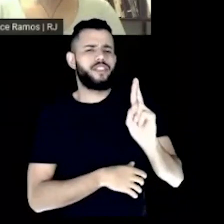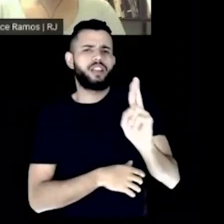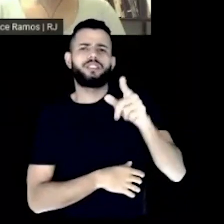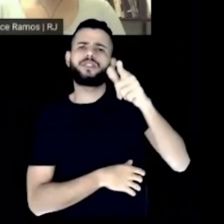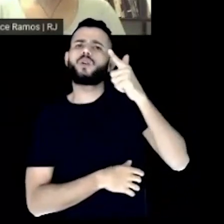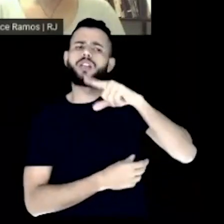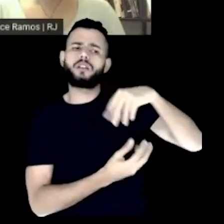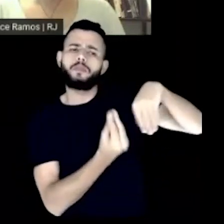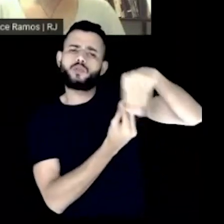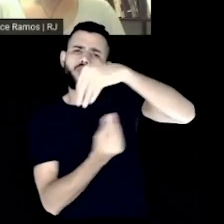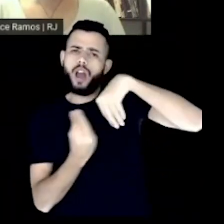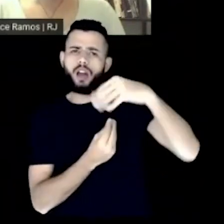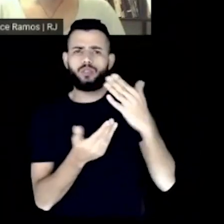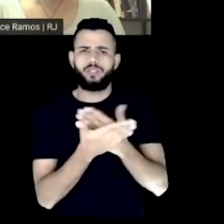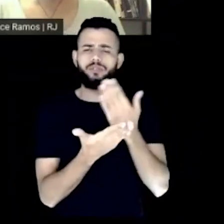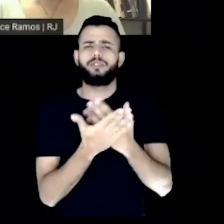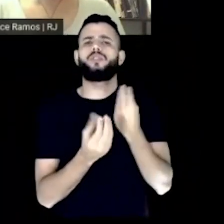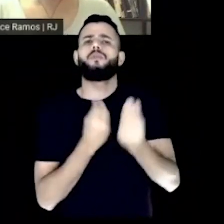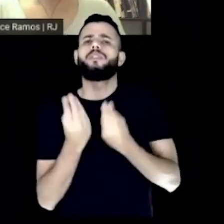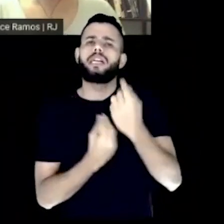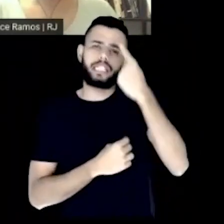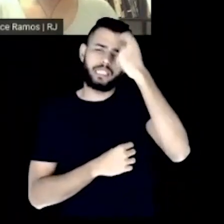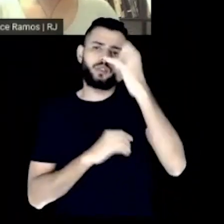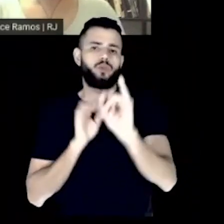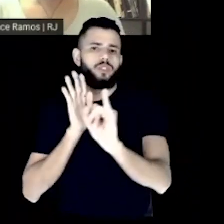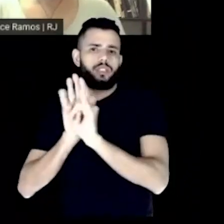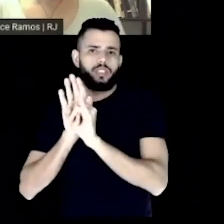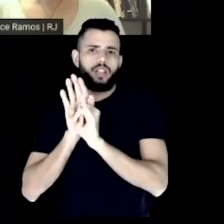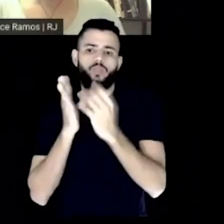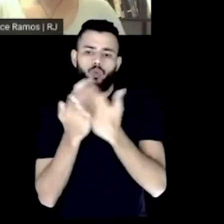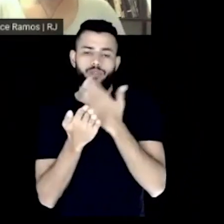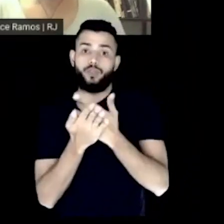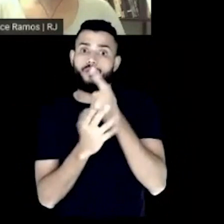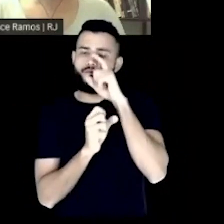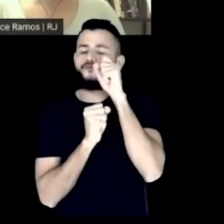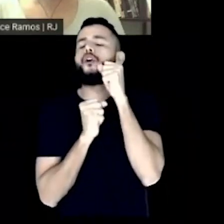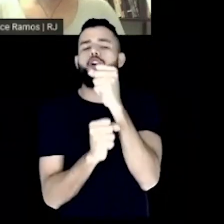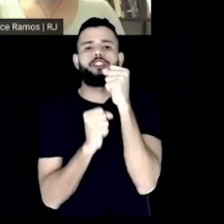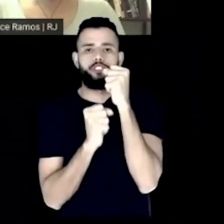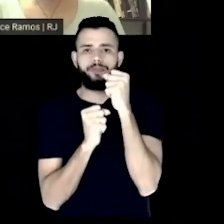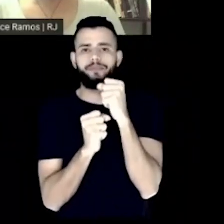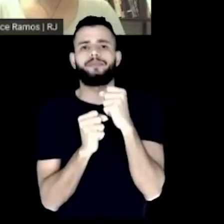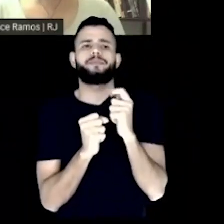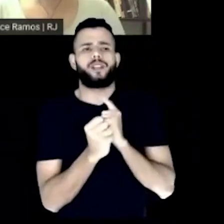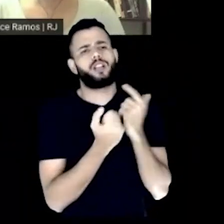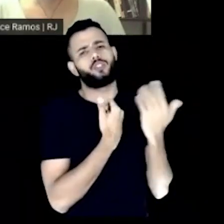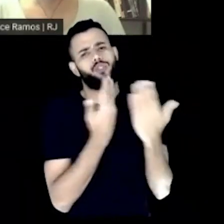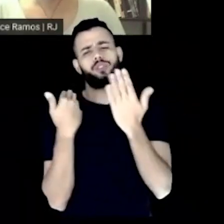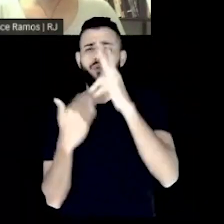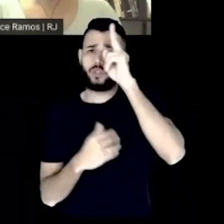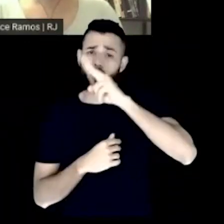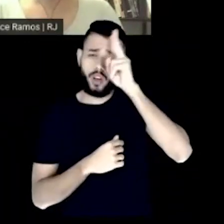suas referências que você mescla tão bem no seu livro, e essa criação dessa identidade do livro que é tão forte, que apesar